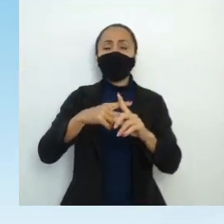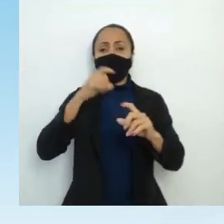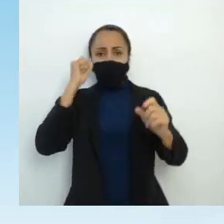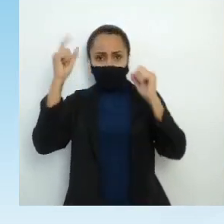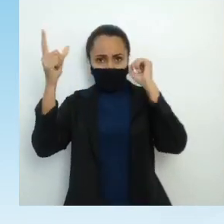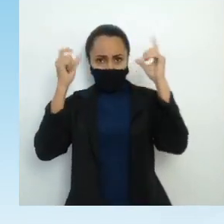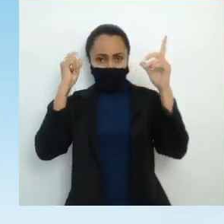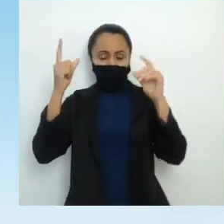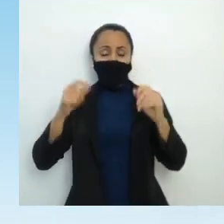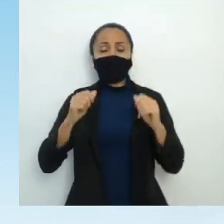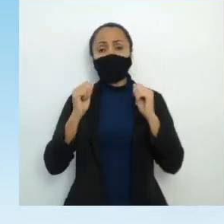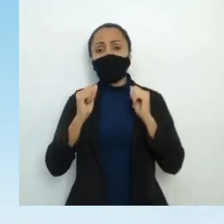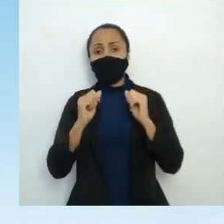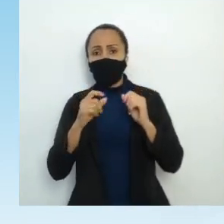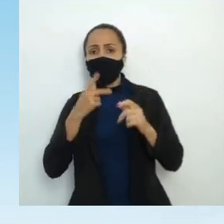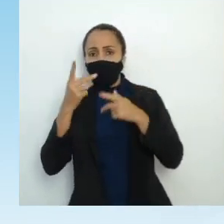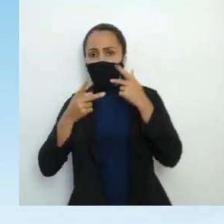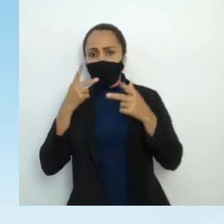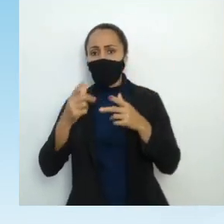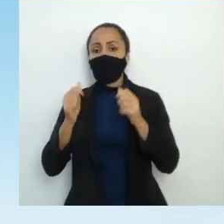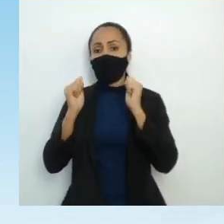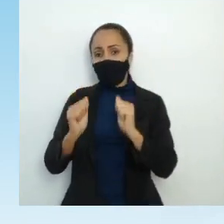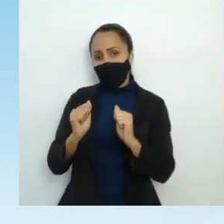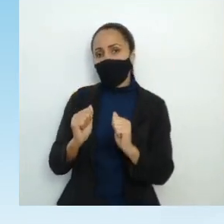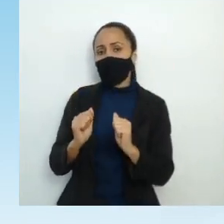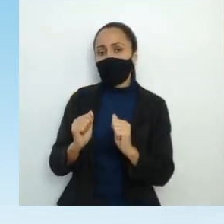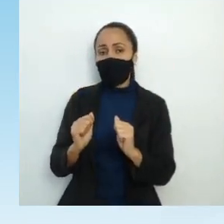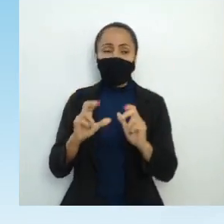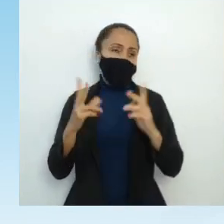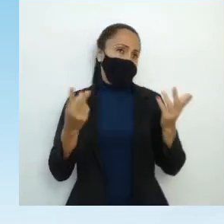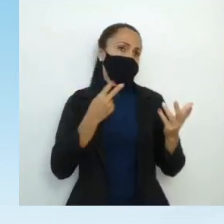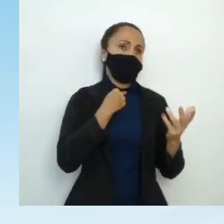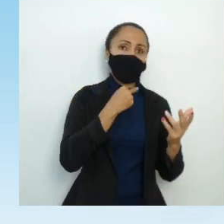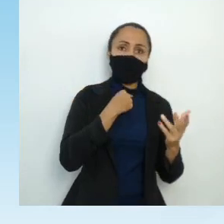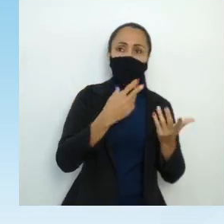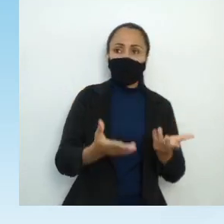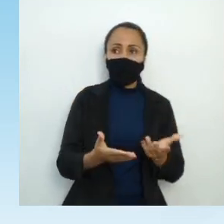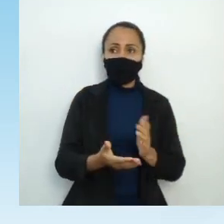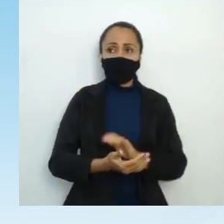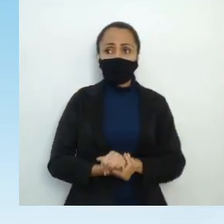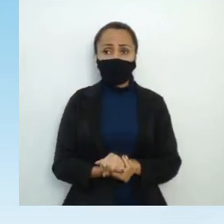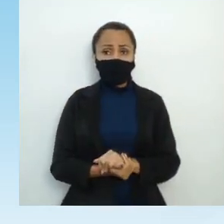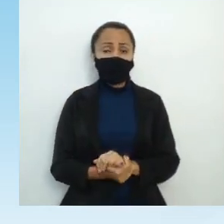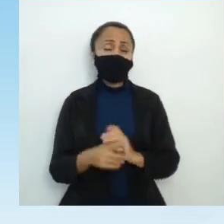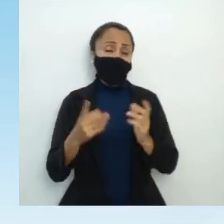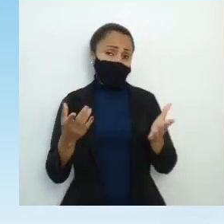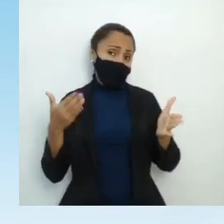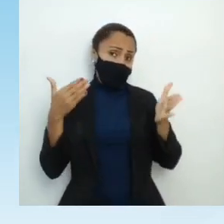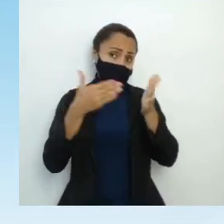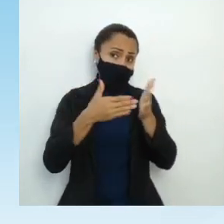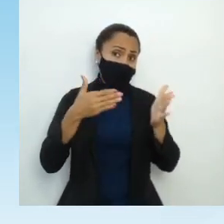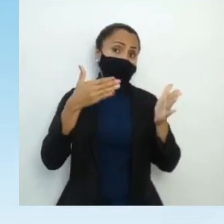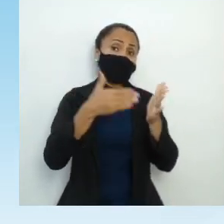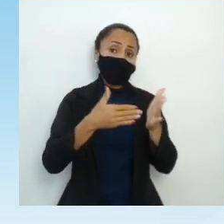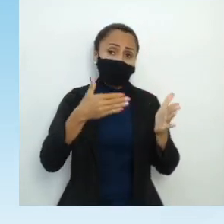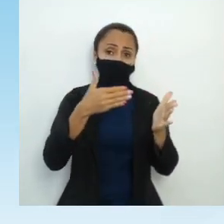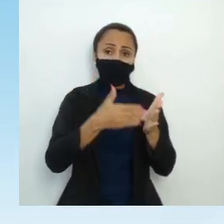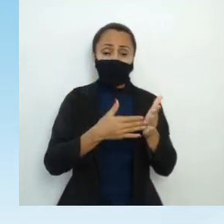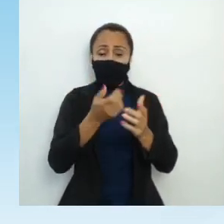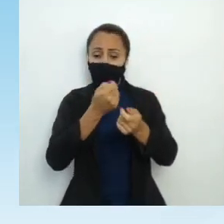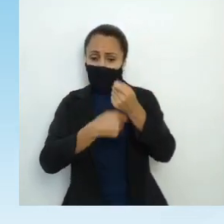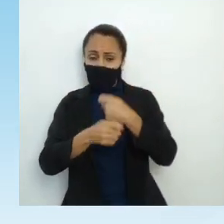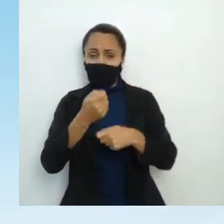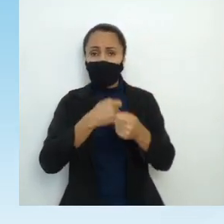sempre dizendo que podia, o que não podia, o que era sagrado, o que não era algo que impedia, era um empecilho para a negociação.